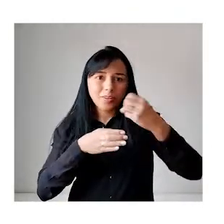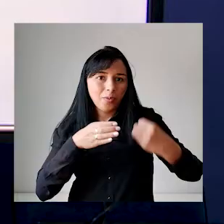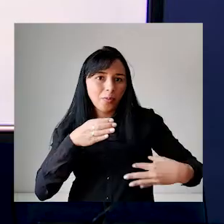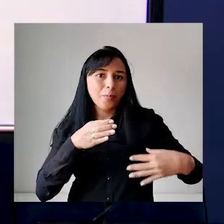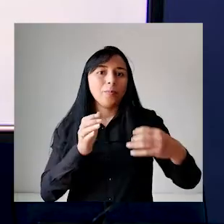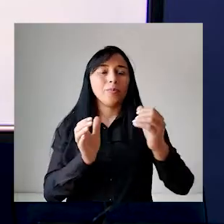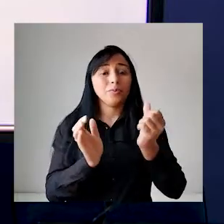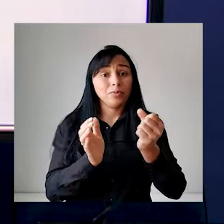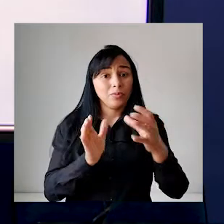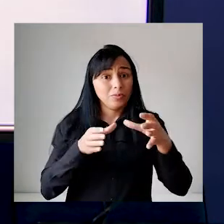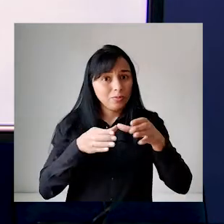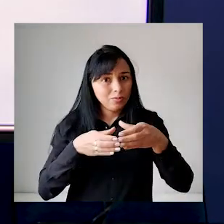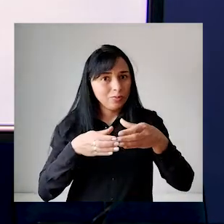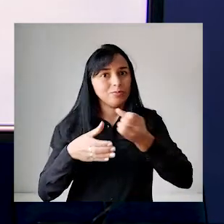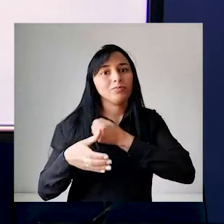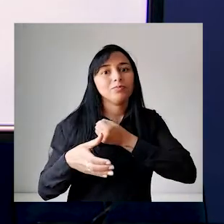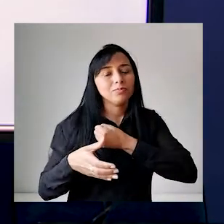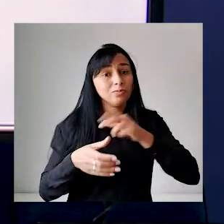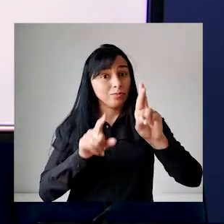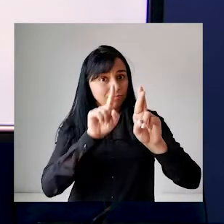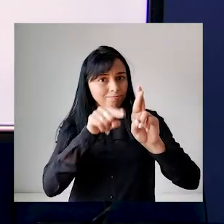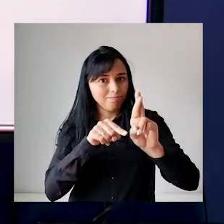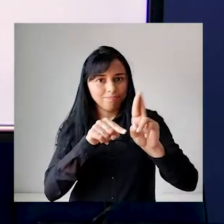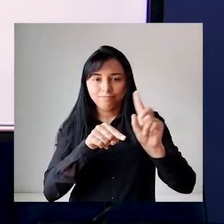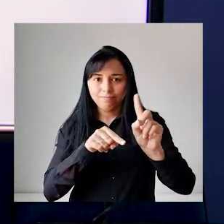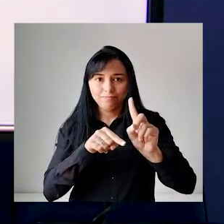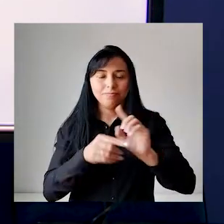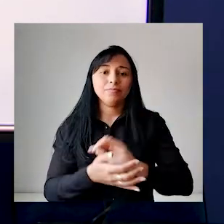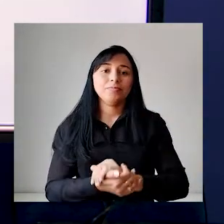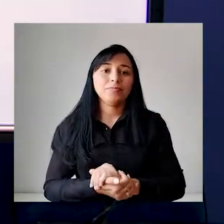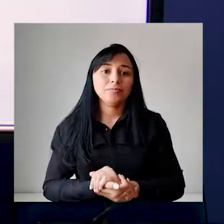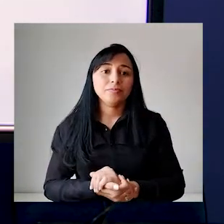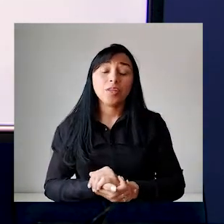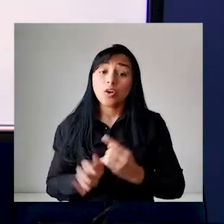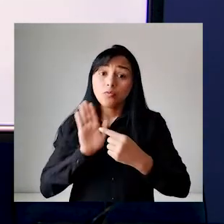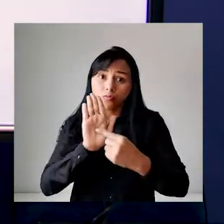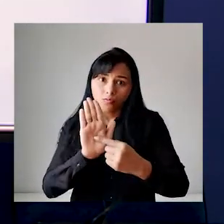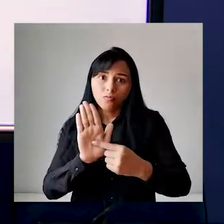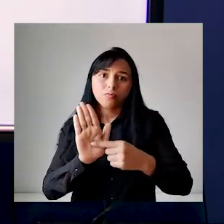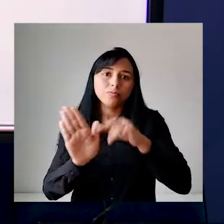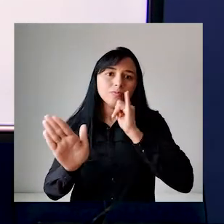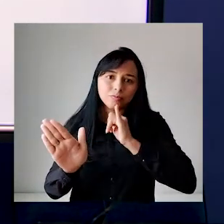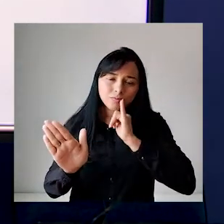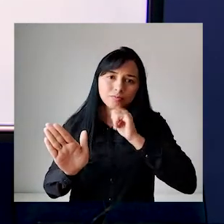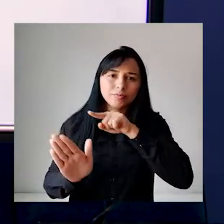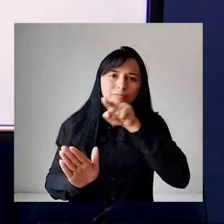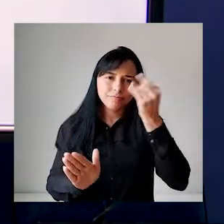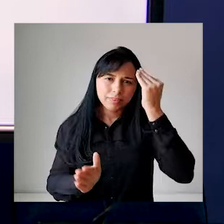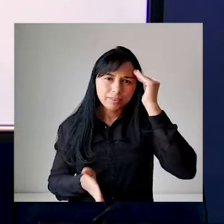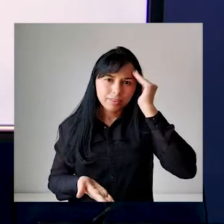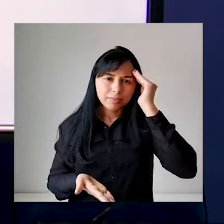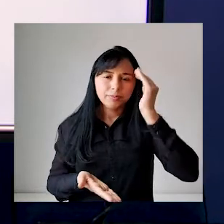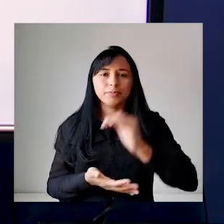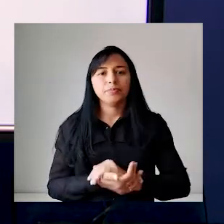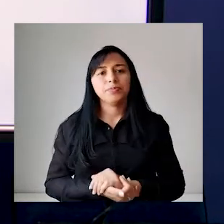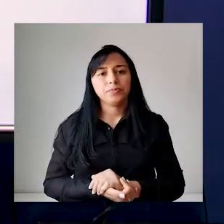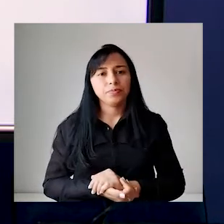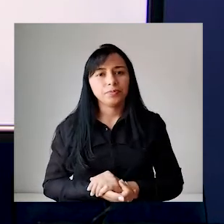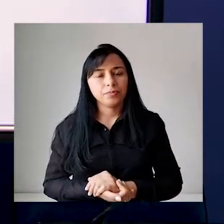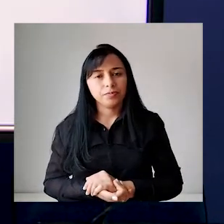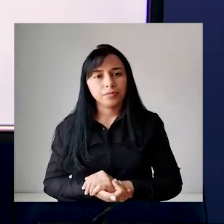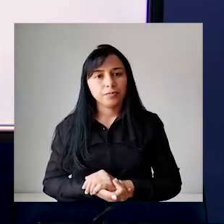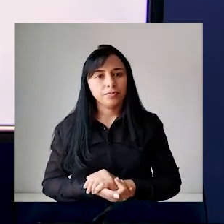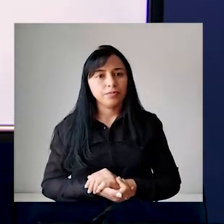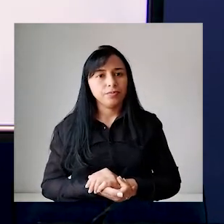certo? E a gente vai ver aqui com os exemplos, explicando aqui essas duas proposições aqui,